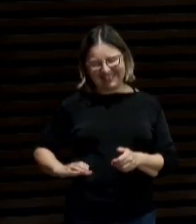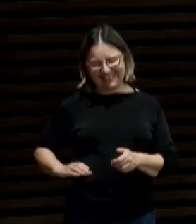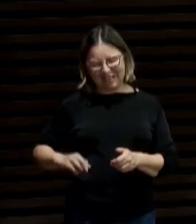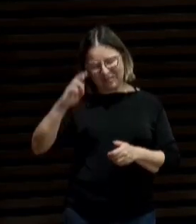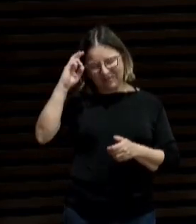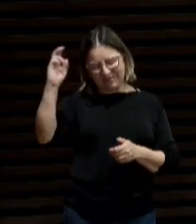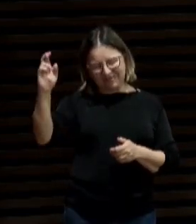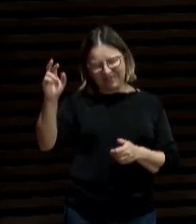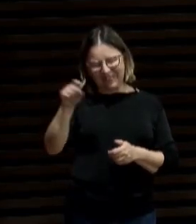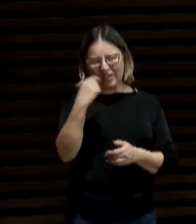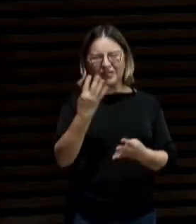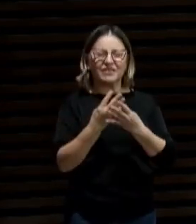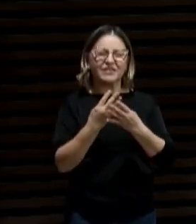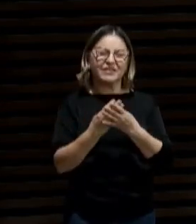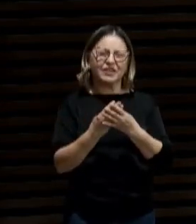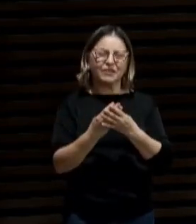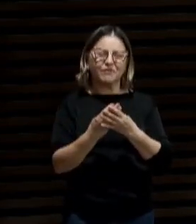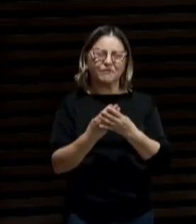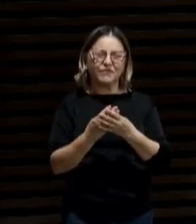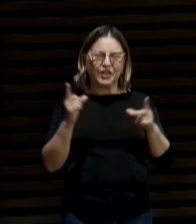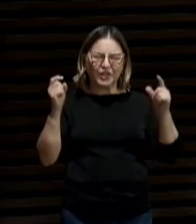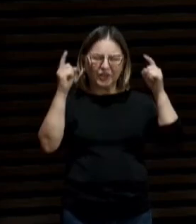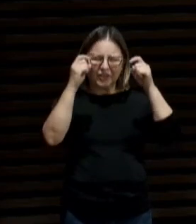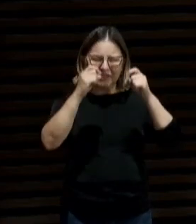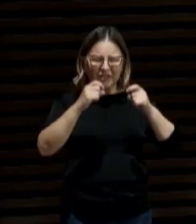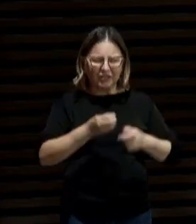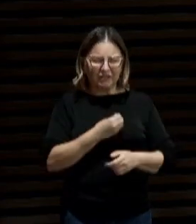Senhor, nós confessamos que tem sido difícil viver aqui.